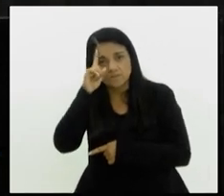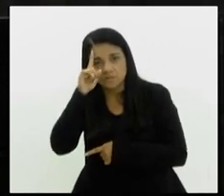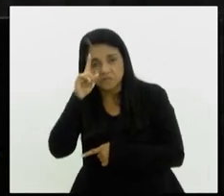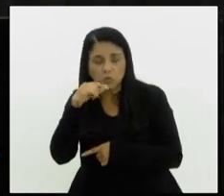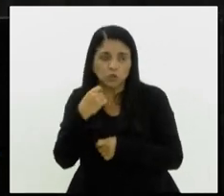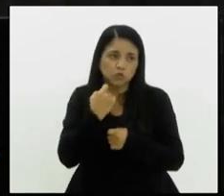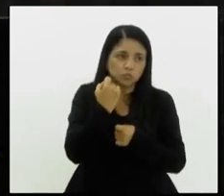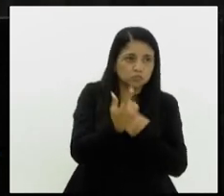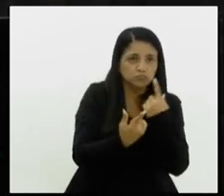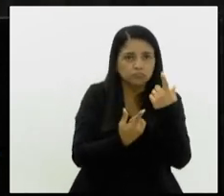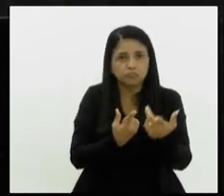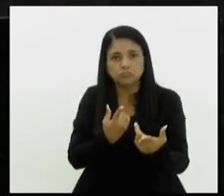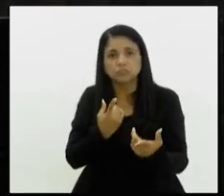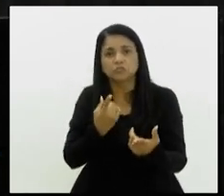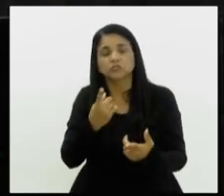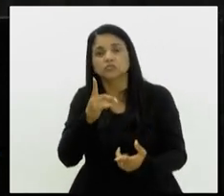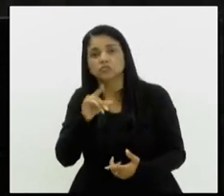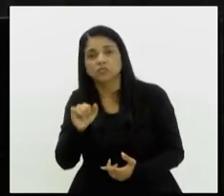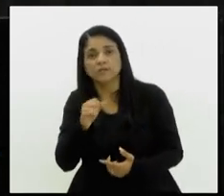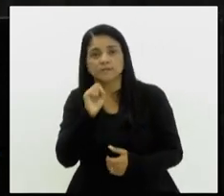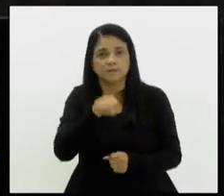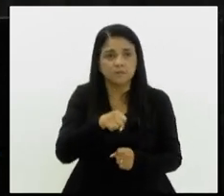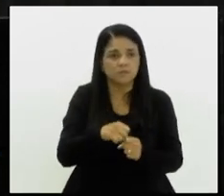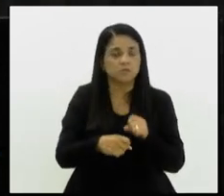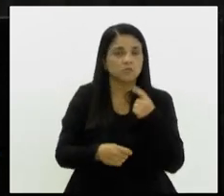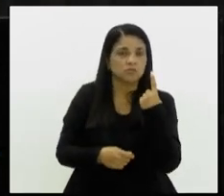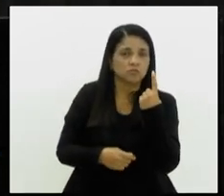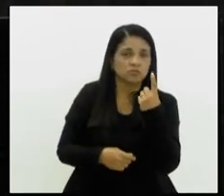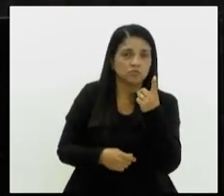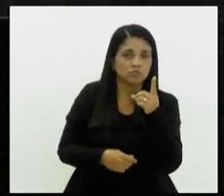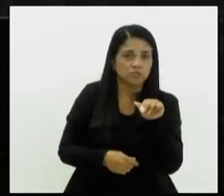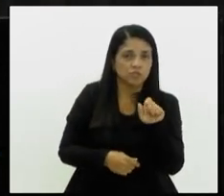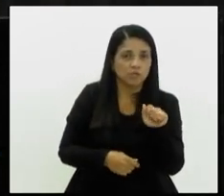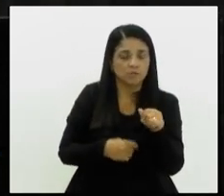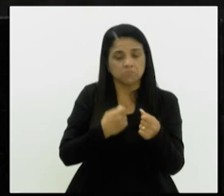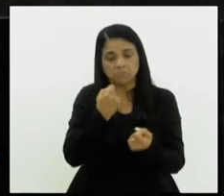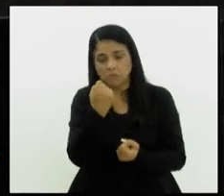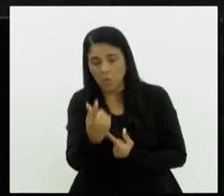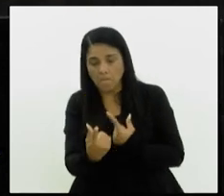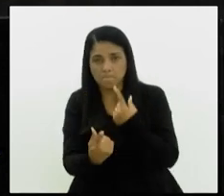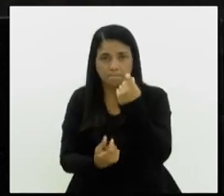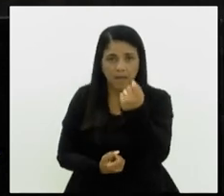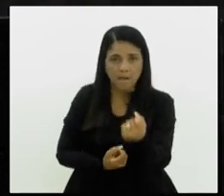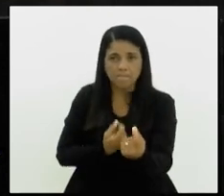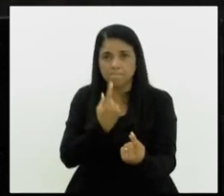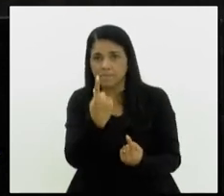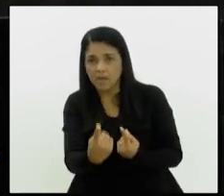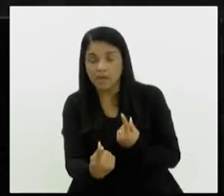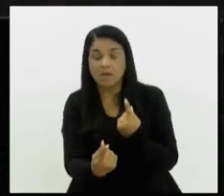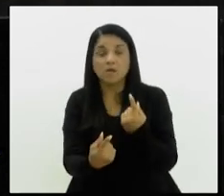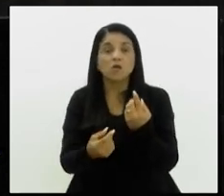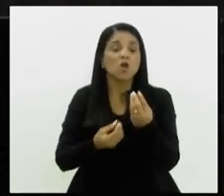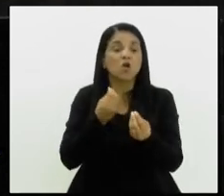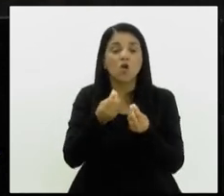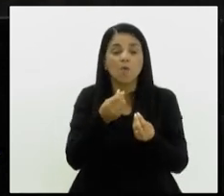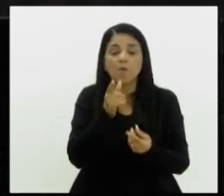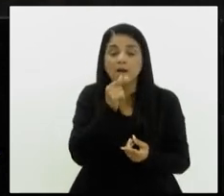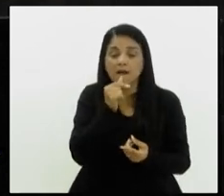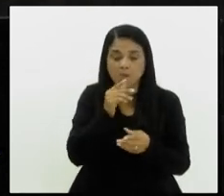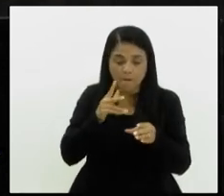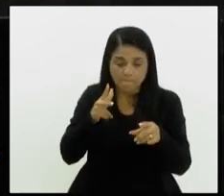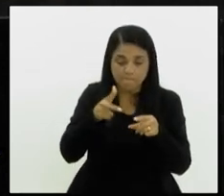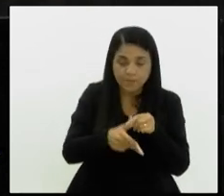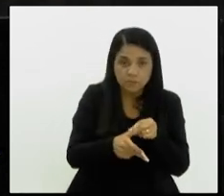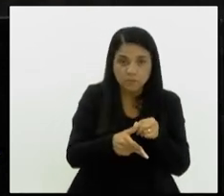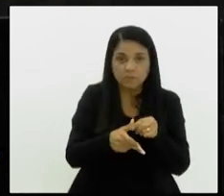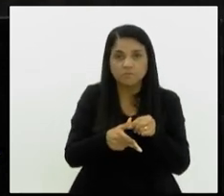dia não? Qual é o plano de monitoramento? E detectada a poluição, como é que corta aquela água para não chegar